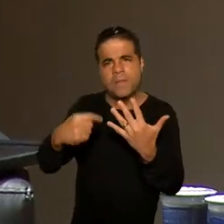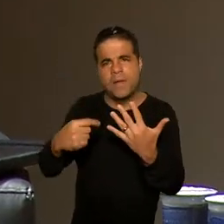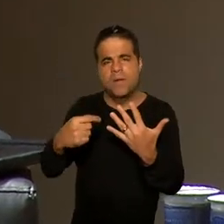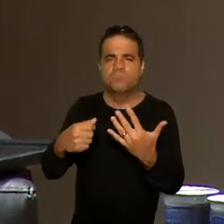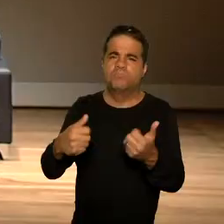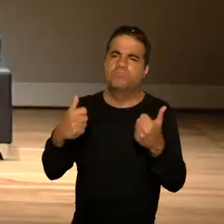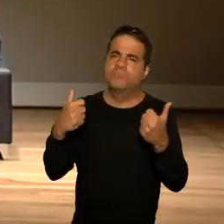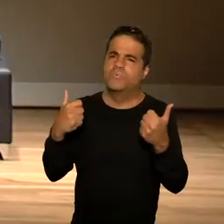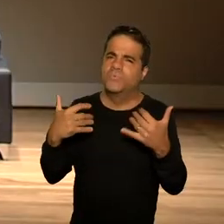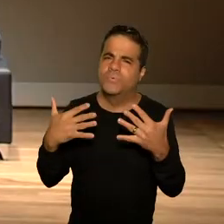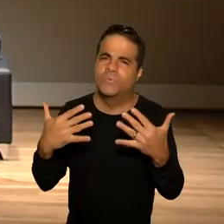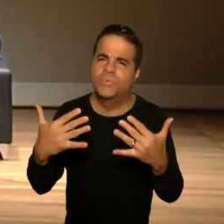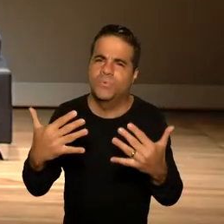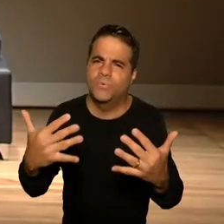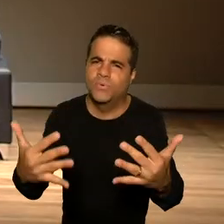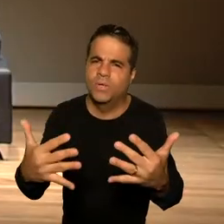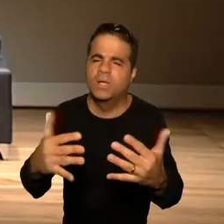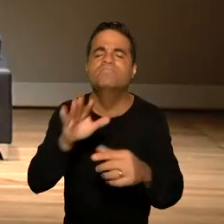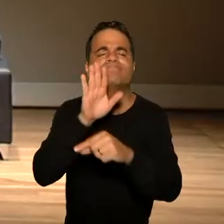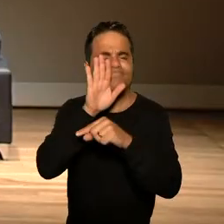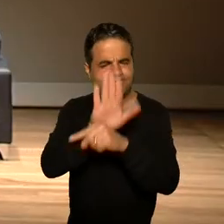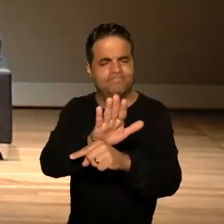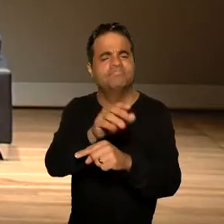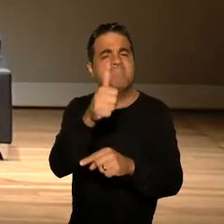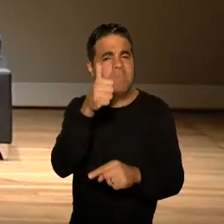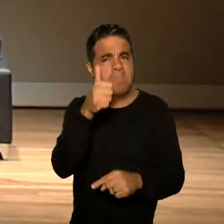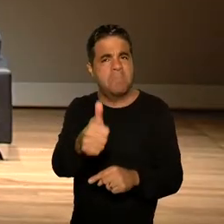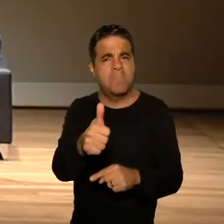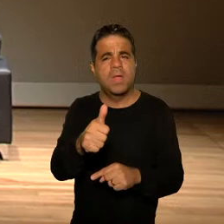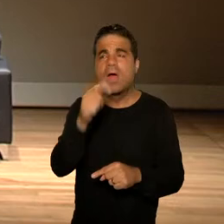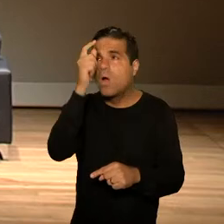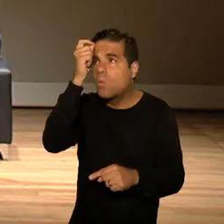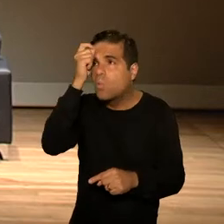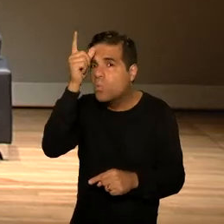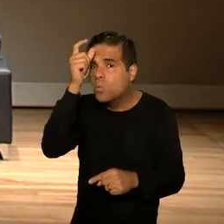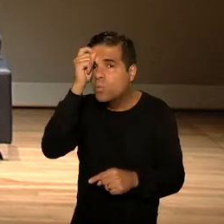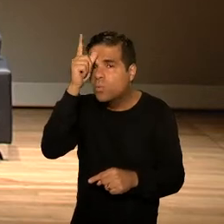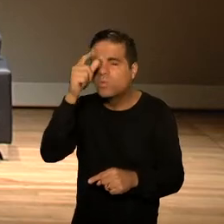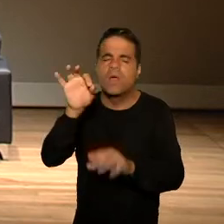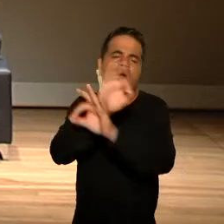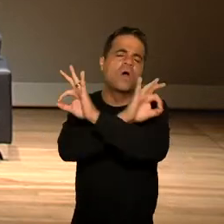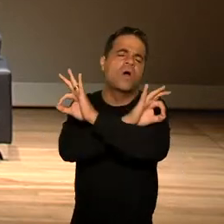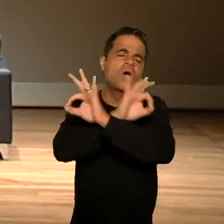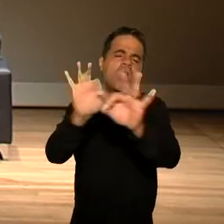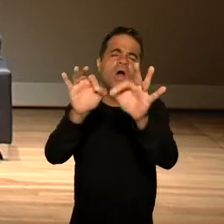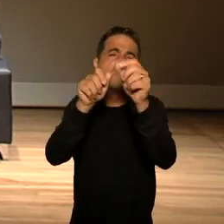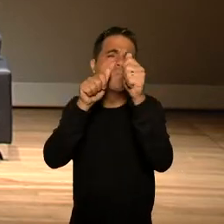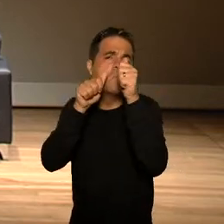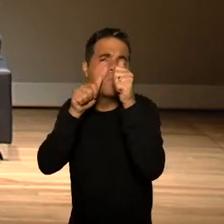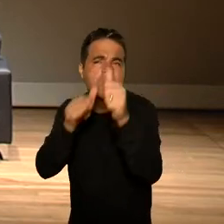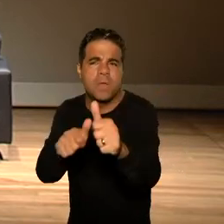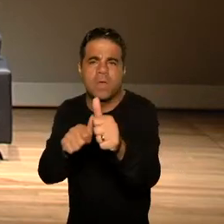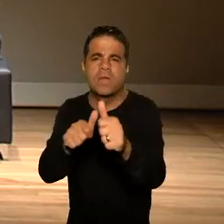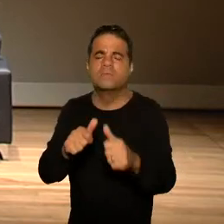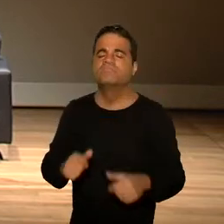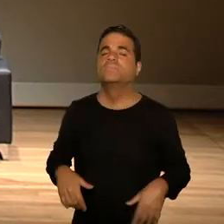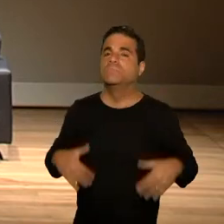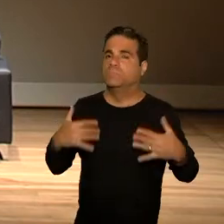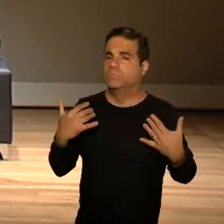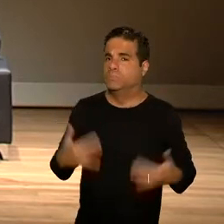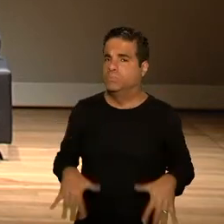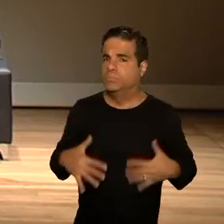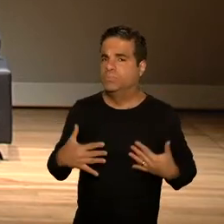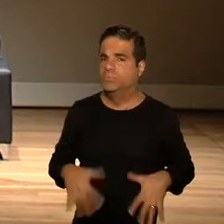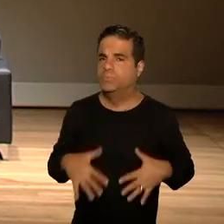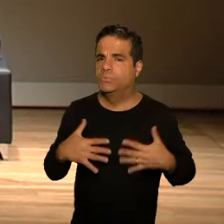humano eu acho que pode fazer diferença né e a cultura hip hop é um exemplo disso muito forte uma urgência